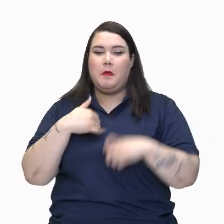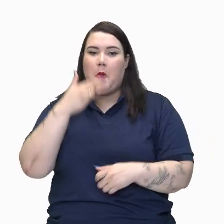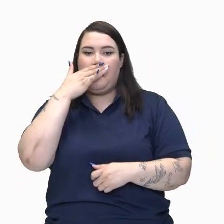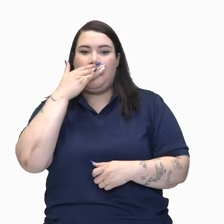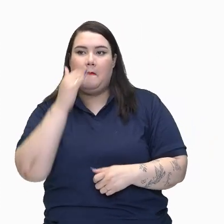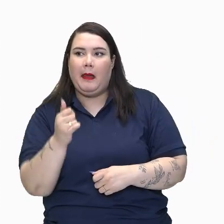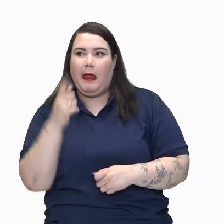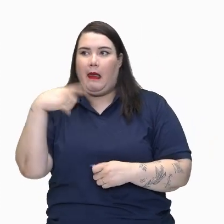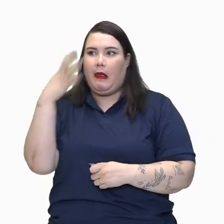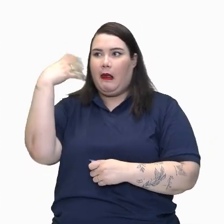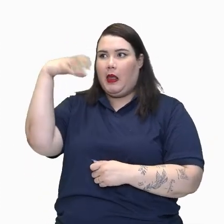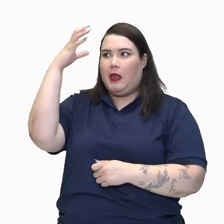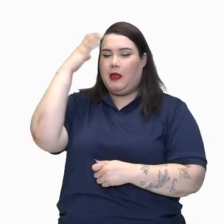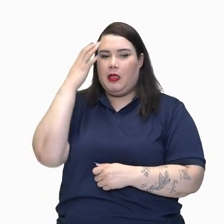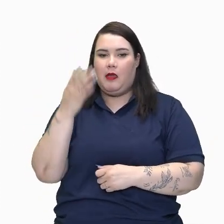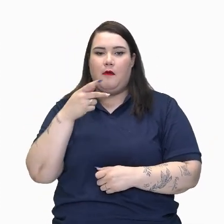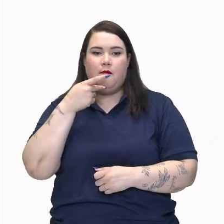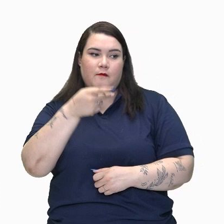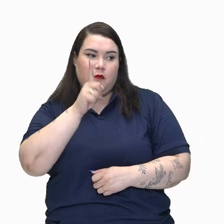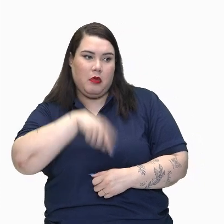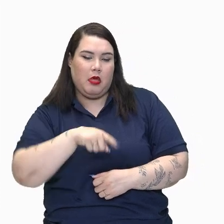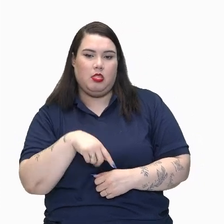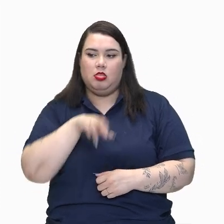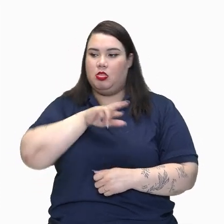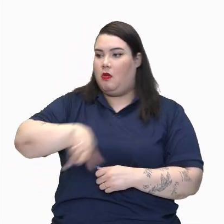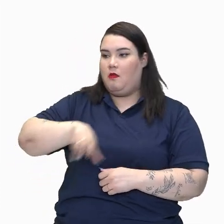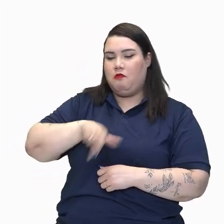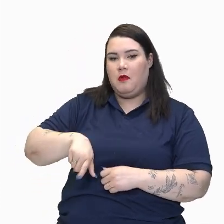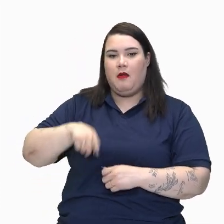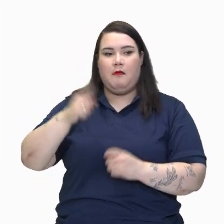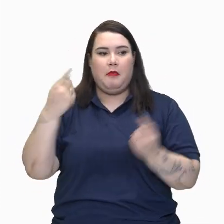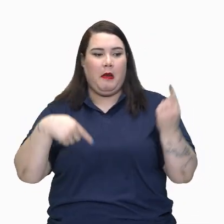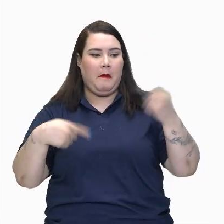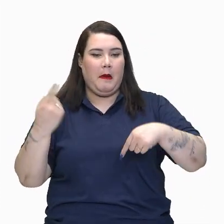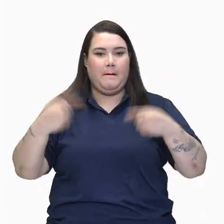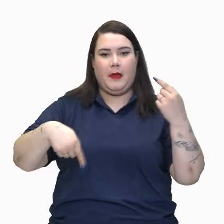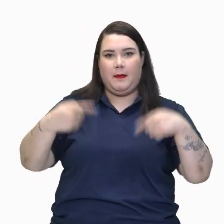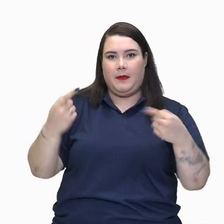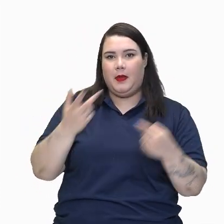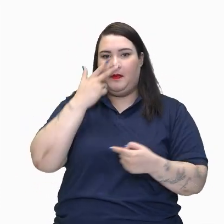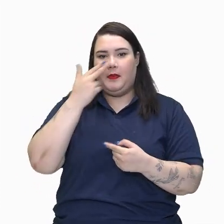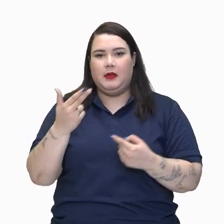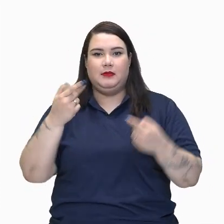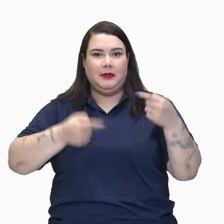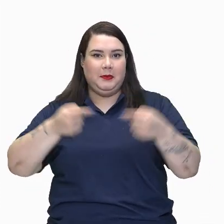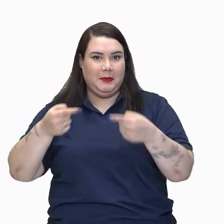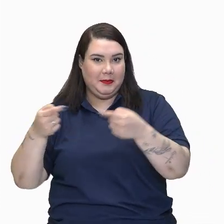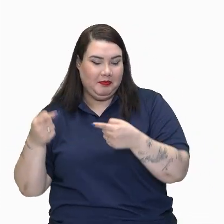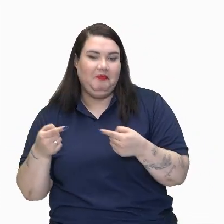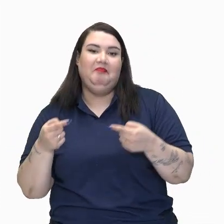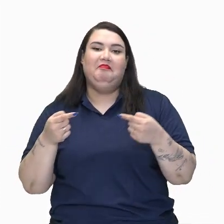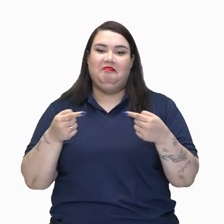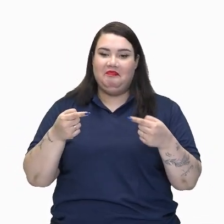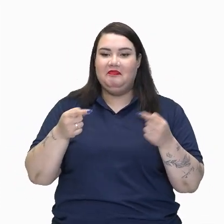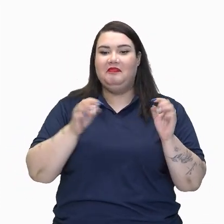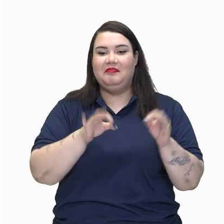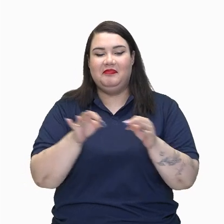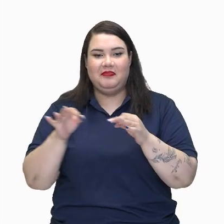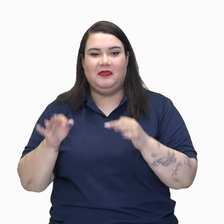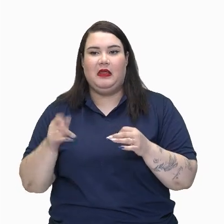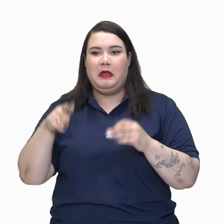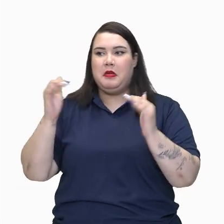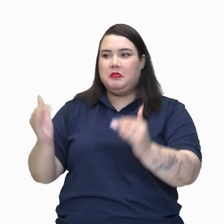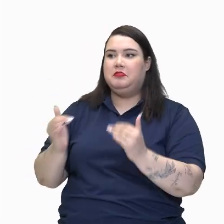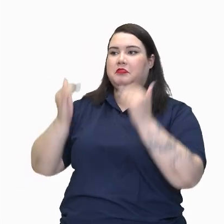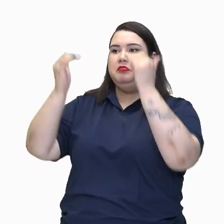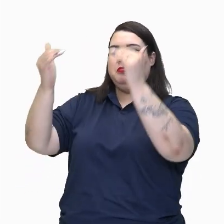foi rei. Foi, não foi, foi, não foi, como se fosse uma discussão, né? Uma pessoa querendo ser superior às